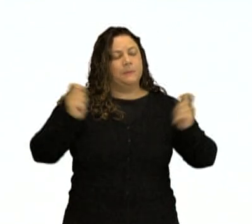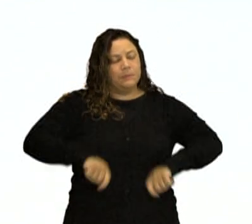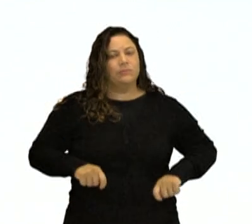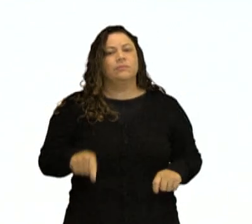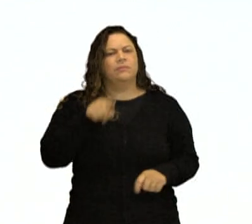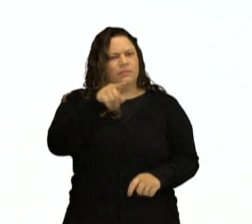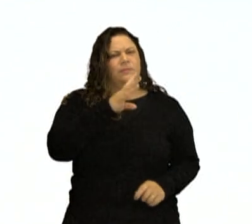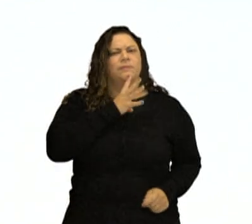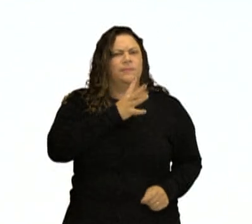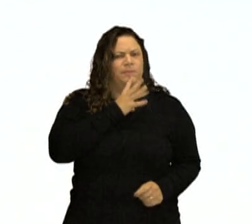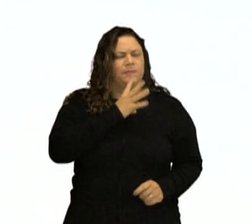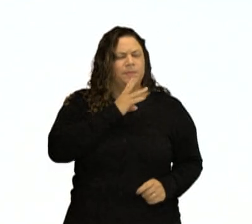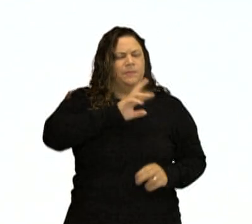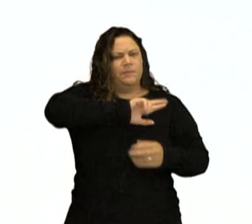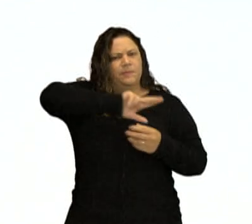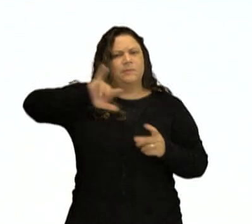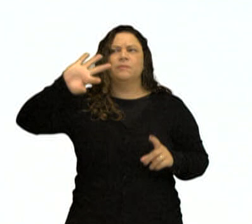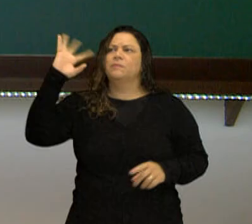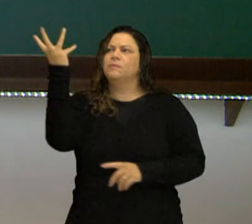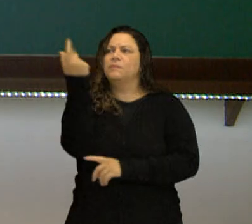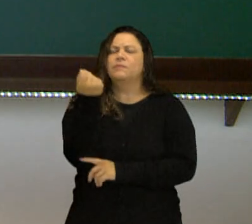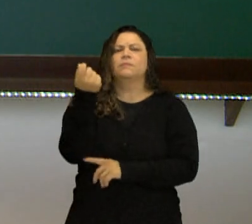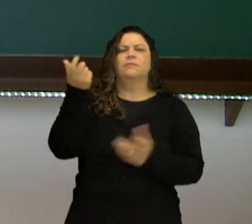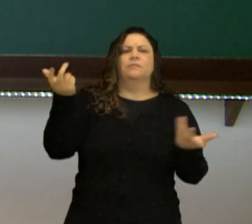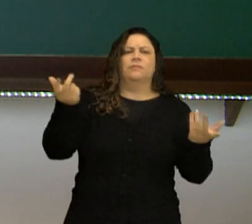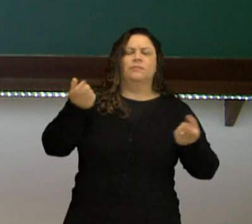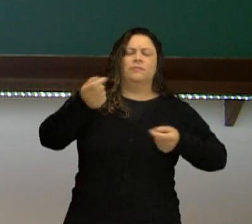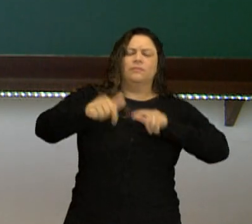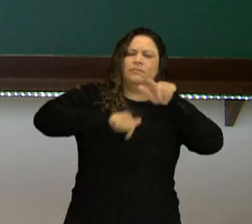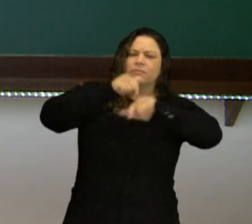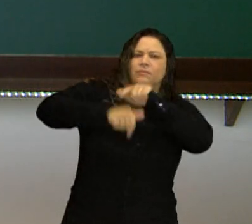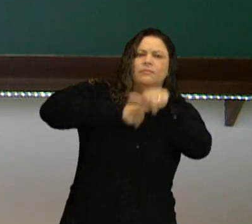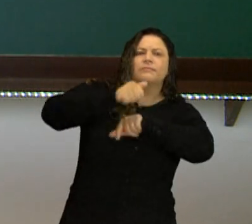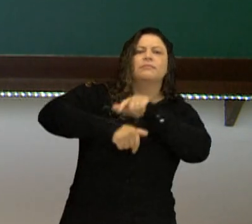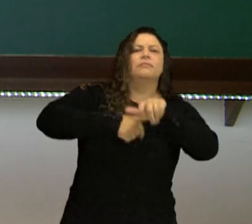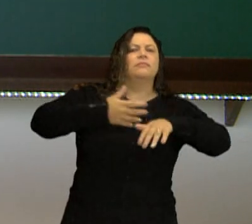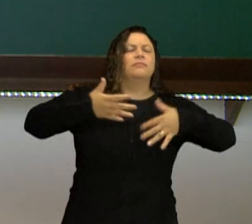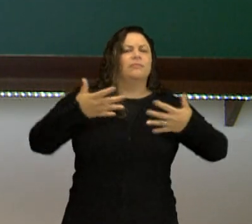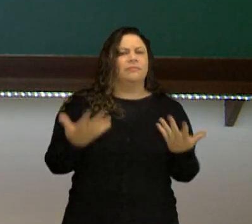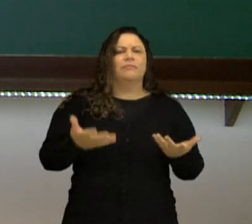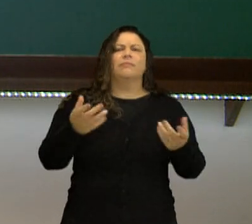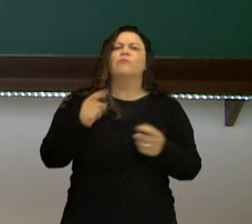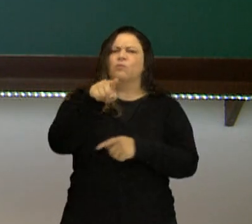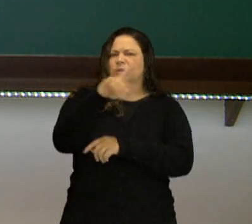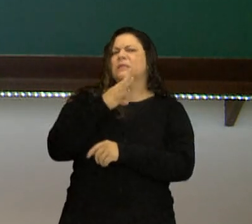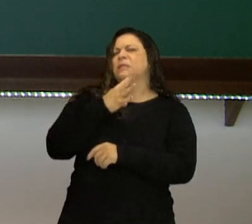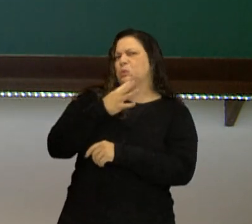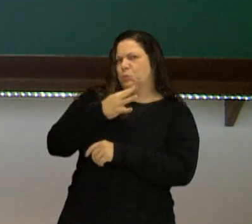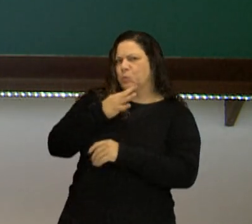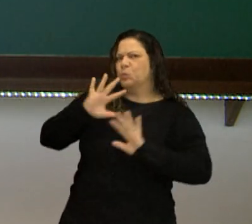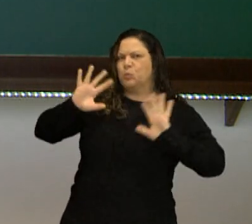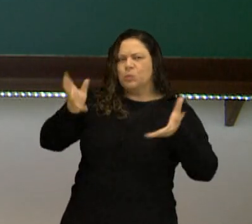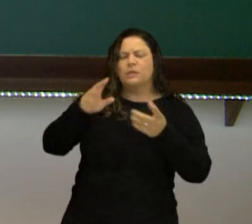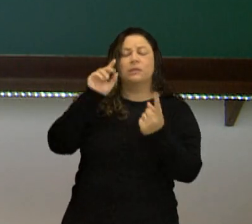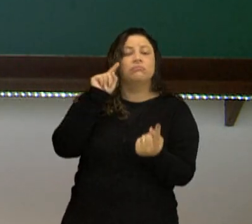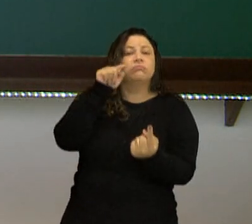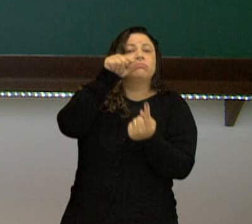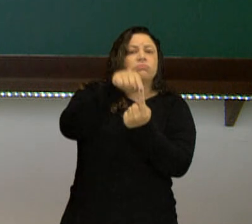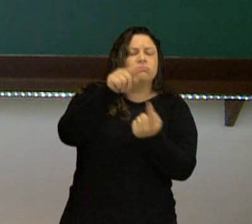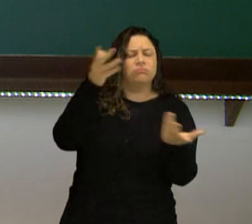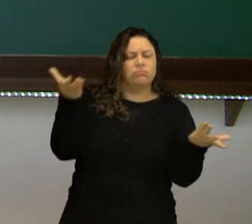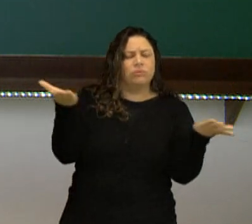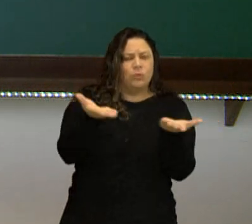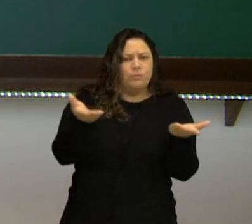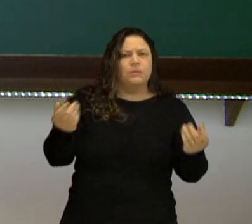alguma associação de comerciante, alguma associação de trabalhadores, alguma associação que tenha essa finalidade na sua